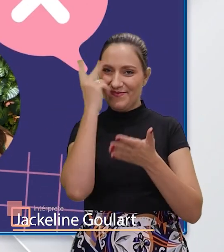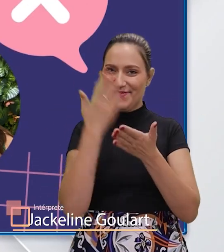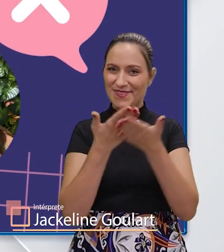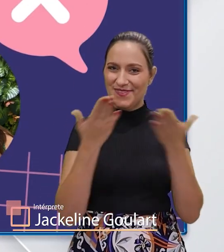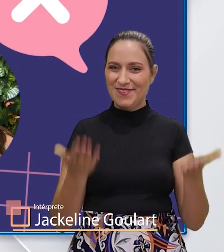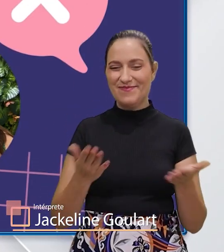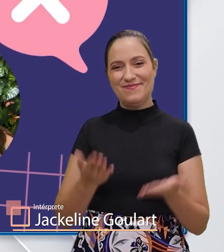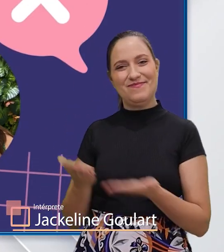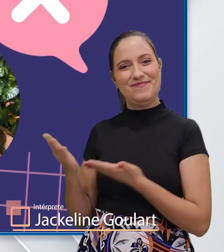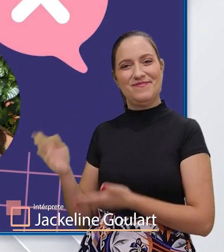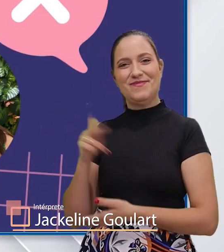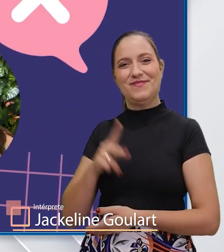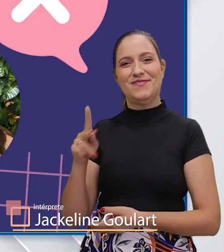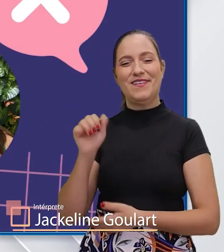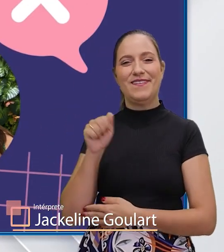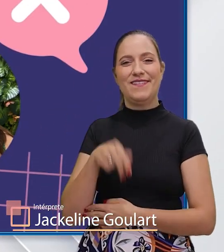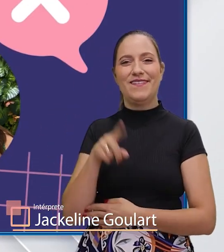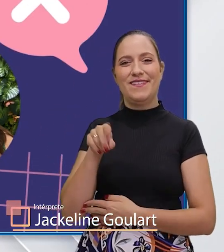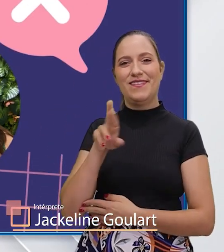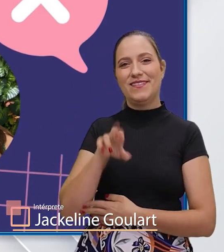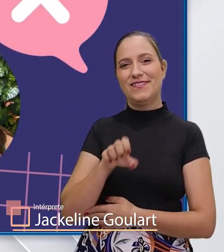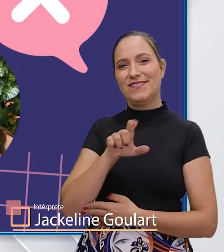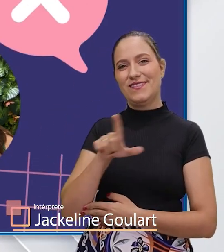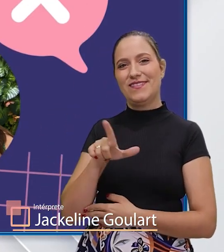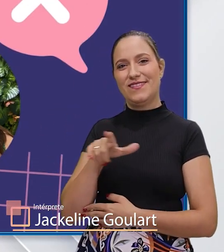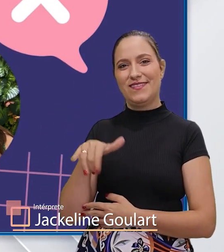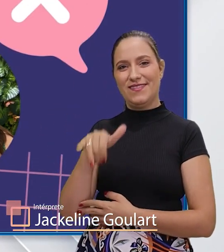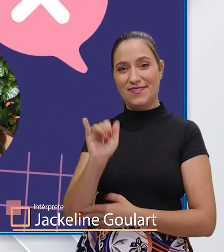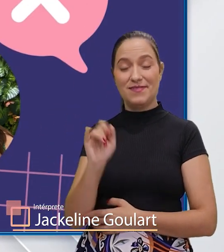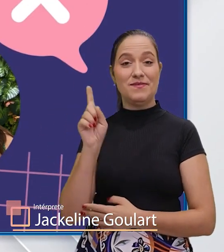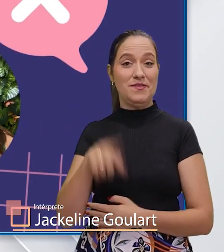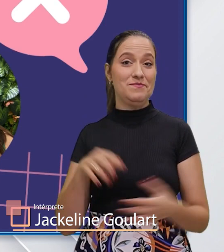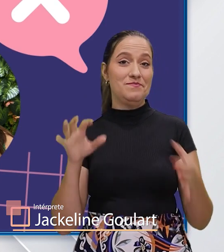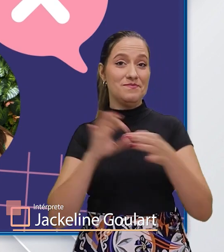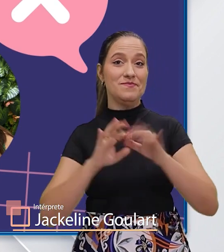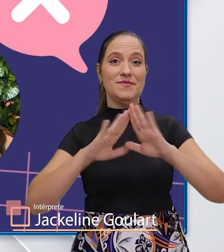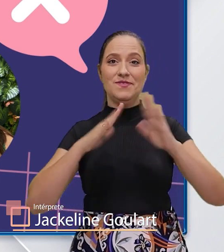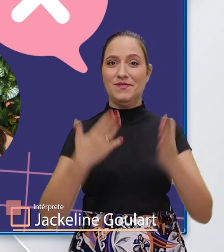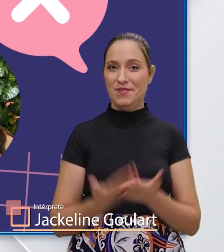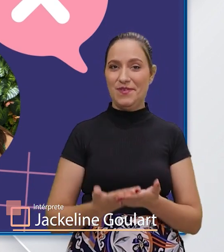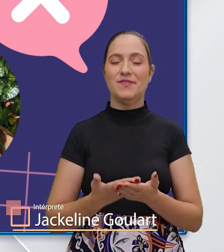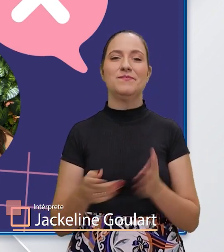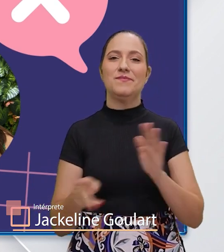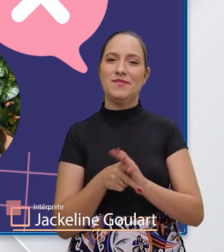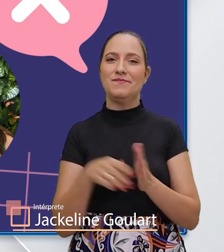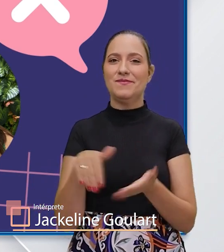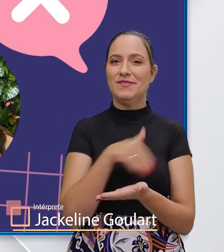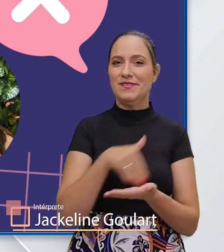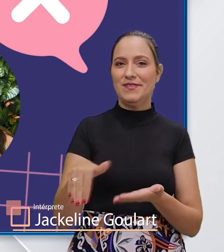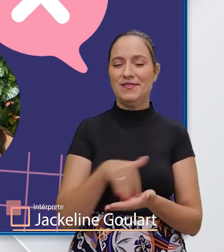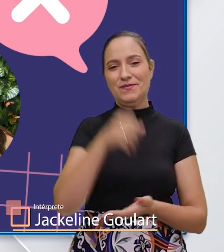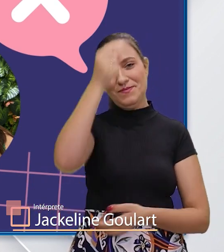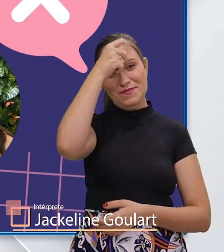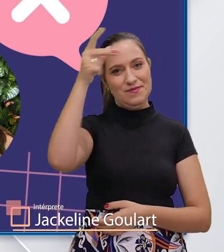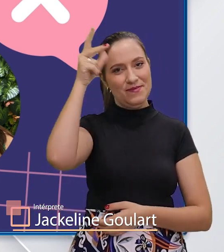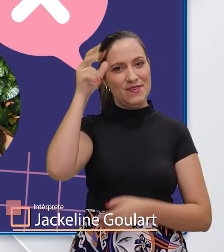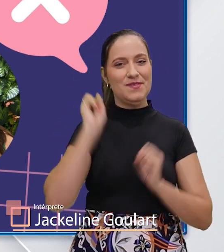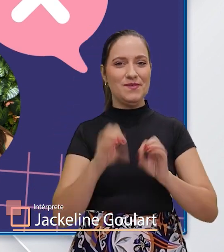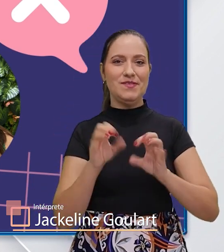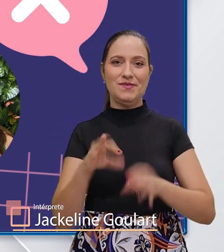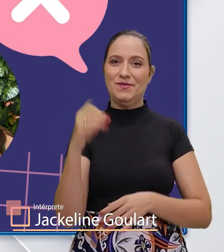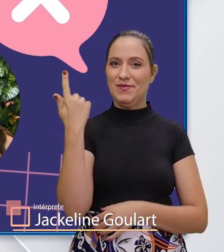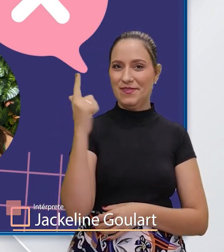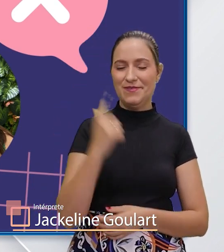Olá, pessoal. Eu sou a professora Andriele, do portal Conexão Escola, da Secretaria Municipal de Educação